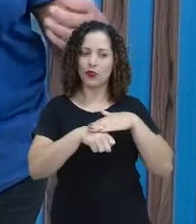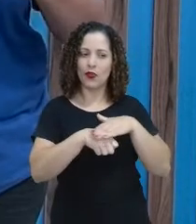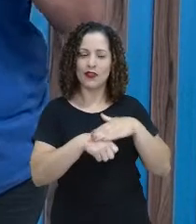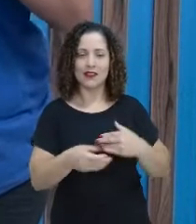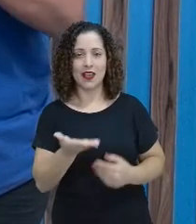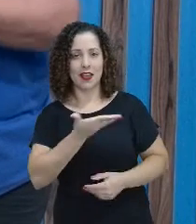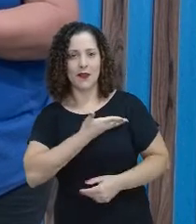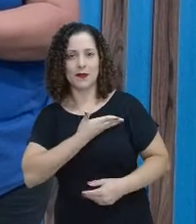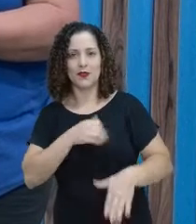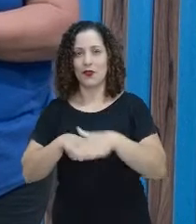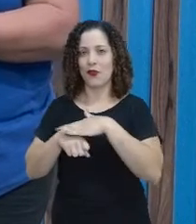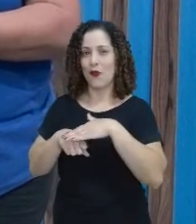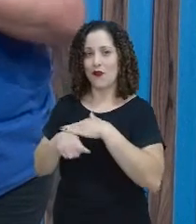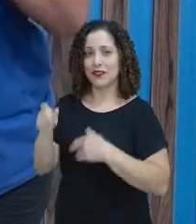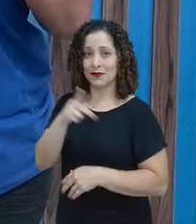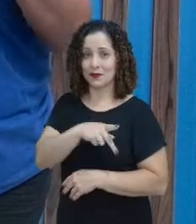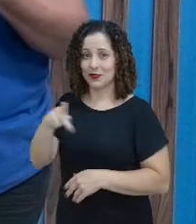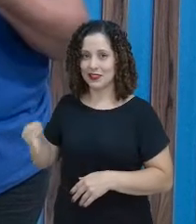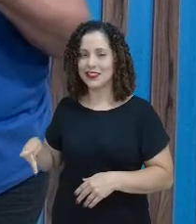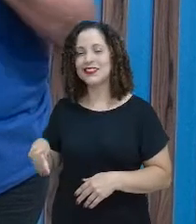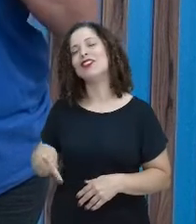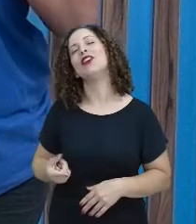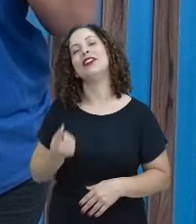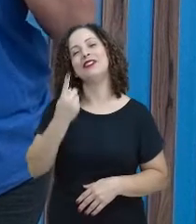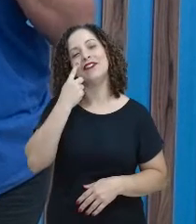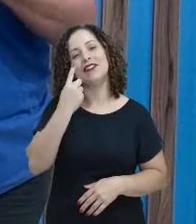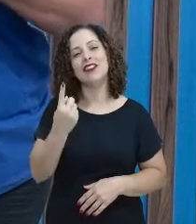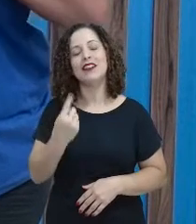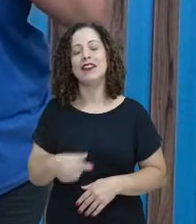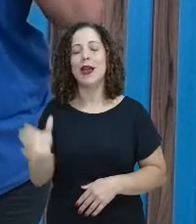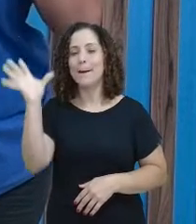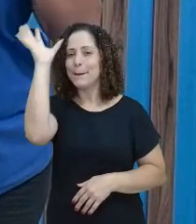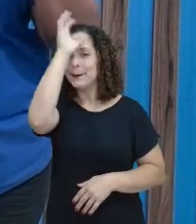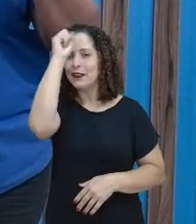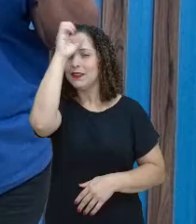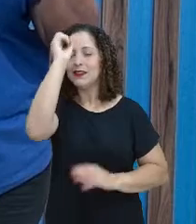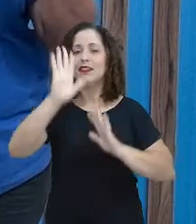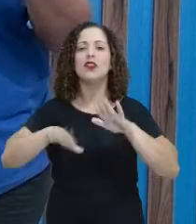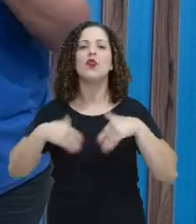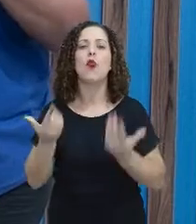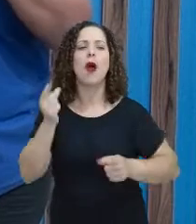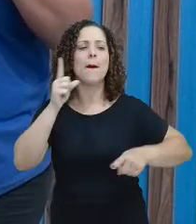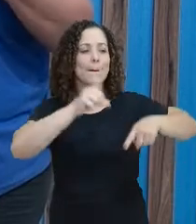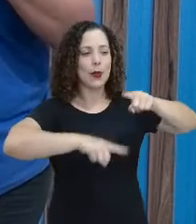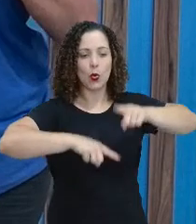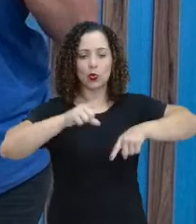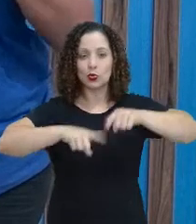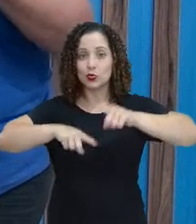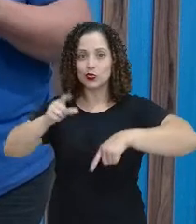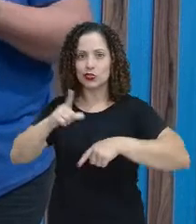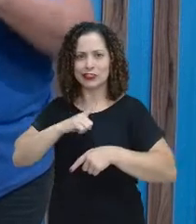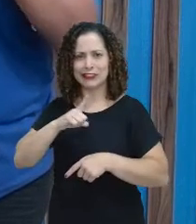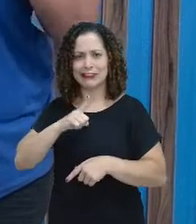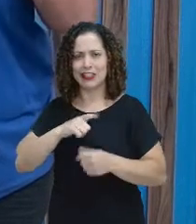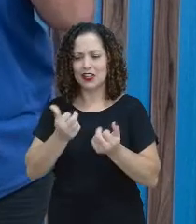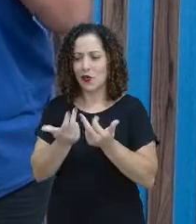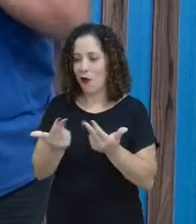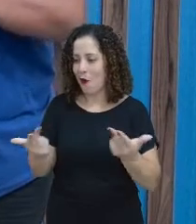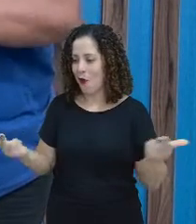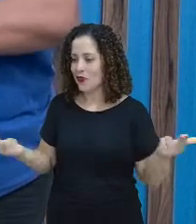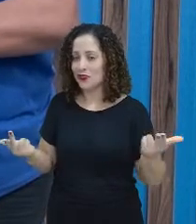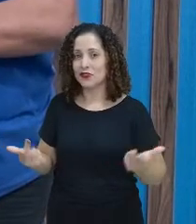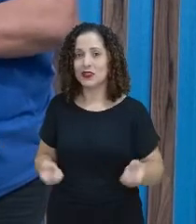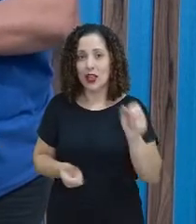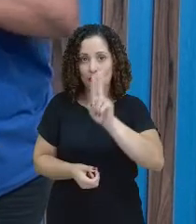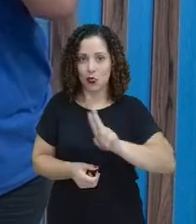colegas, conversa com a professora e vê quais são os materiais que estão aí ao seu redor, os objetos que são feitos